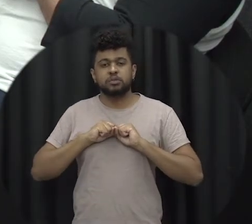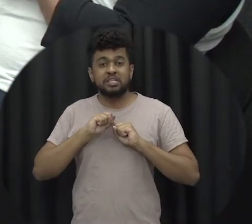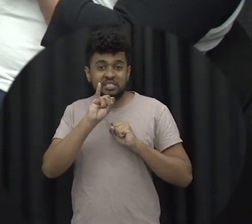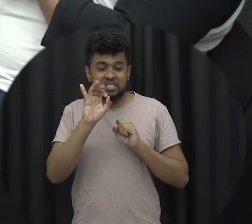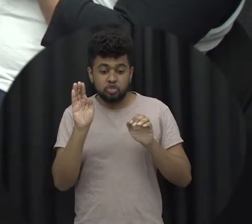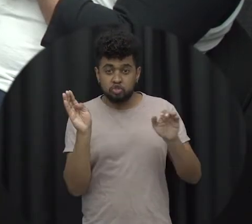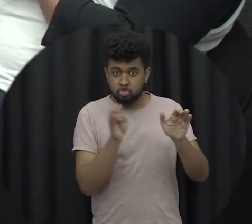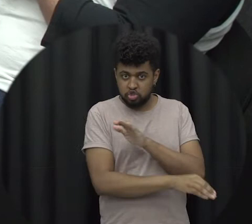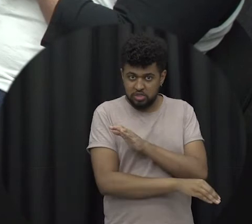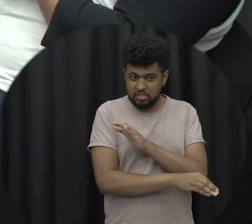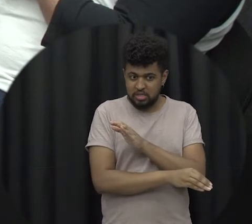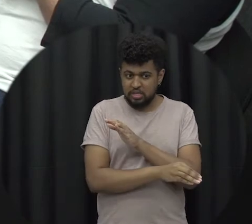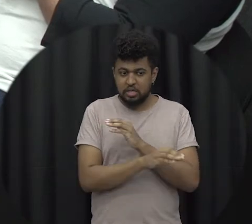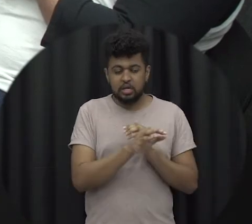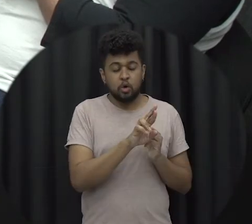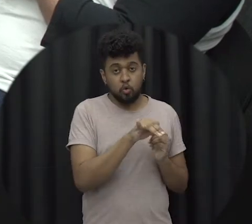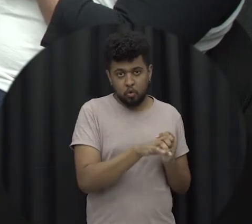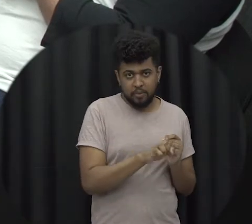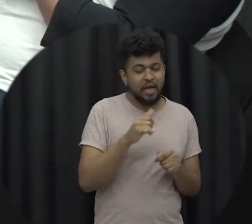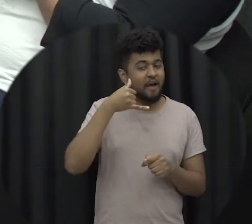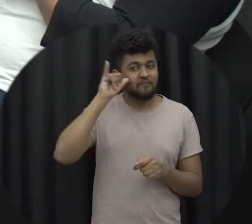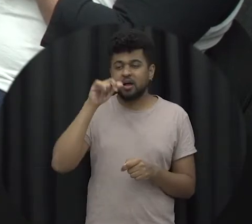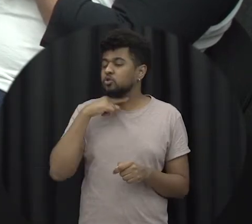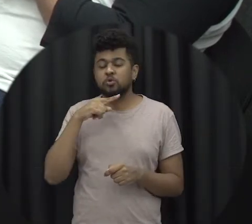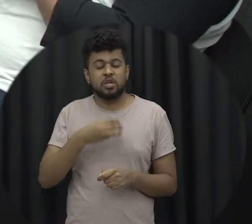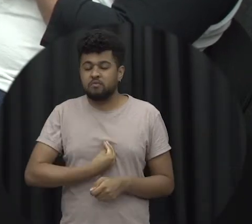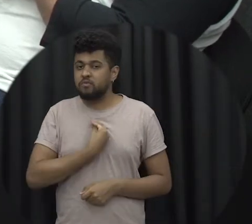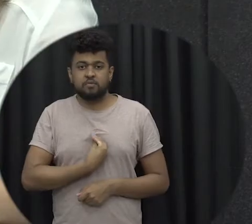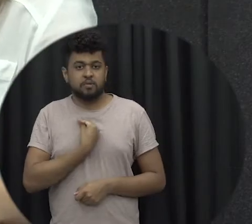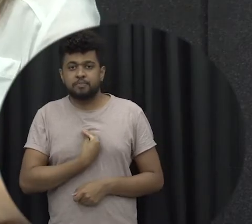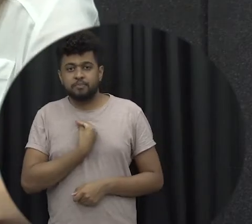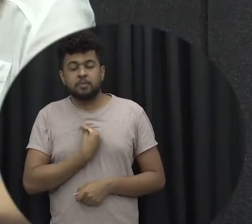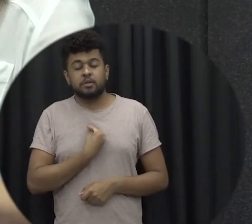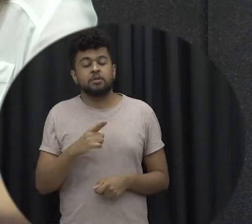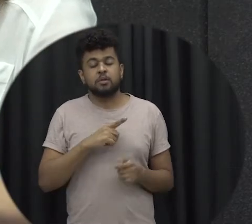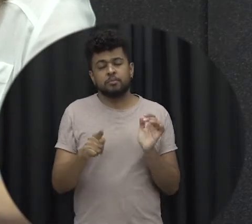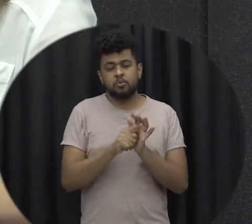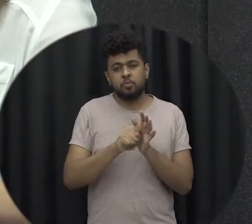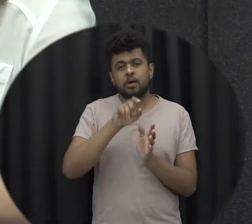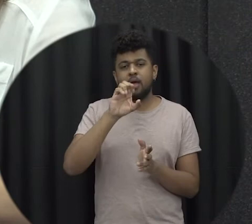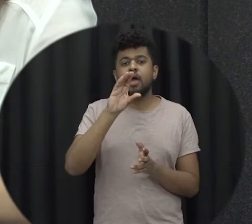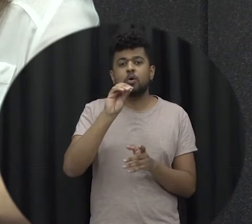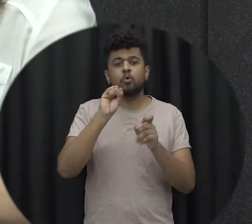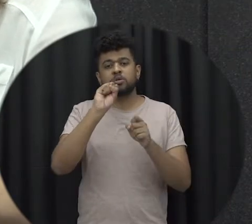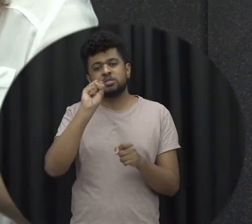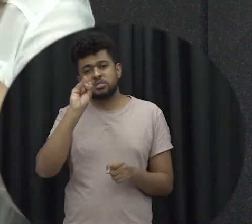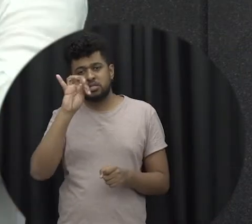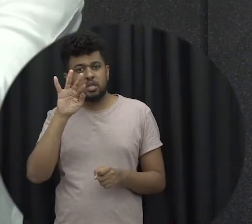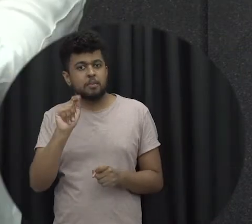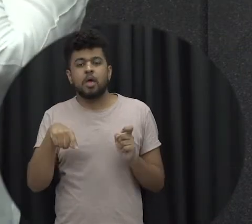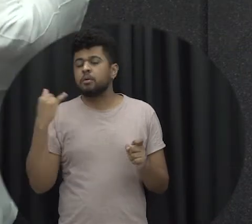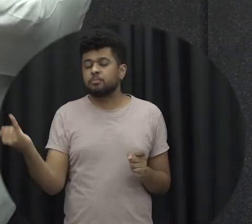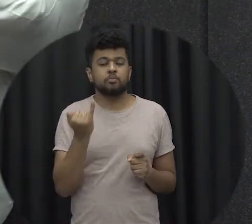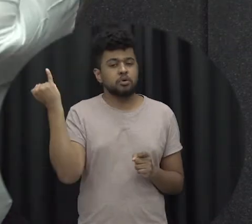o rumen, a vaca não sobrevive, né? Então, acho que os simbiontes também, para o ecossistema, é indispensável aí